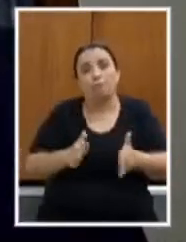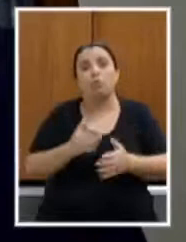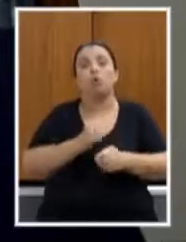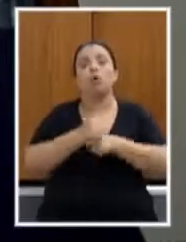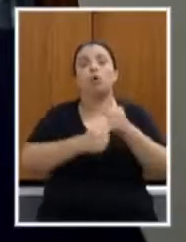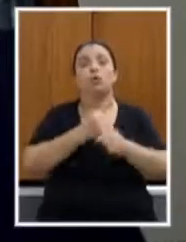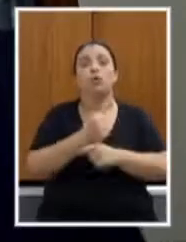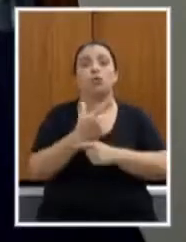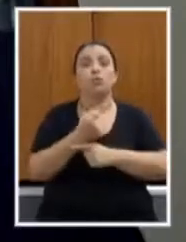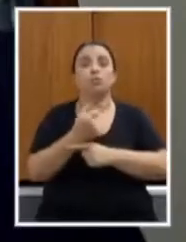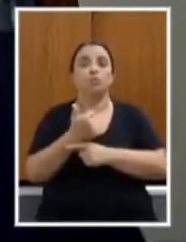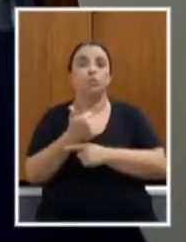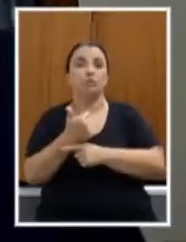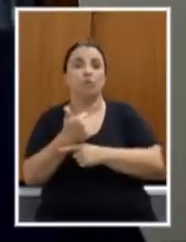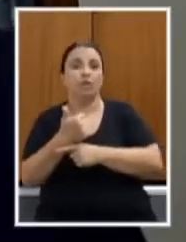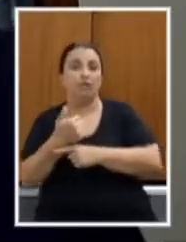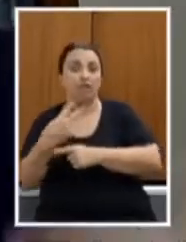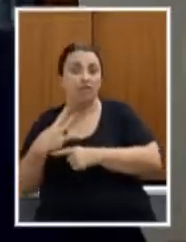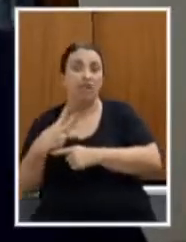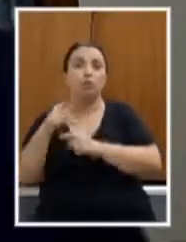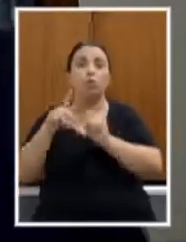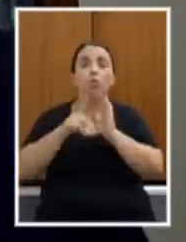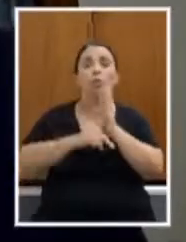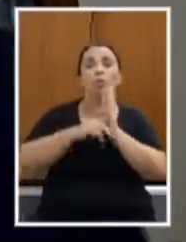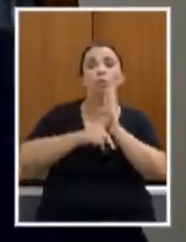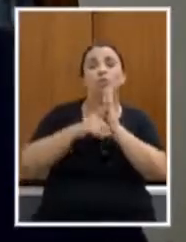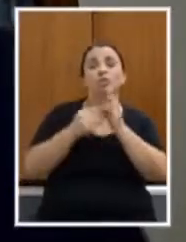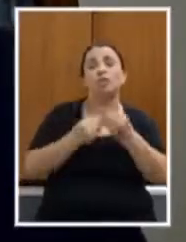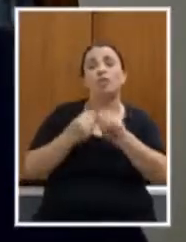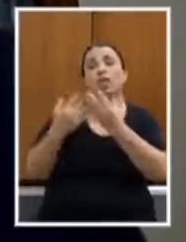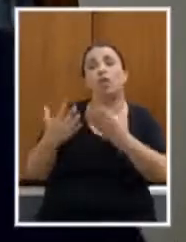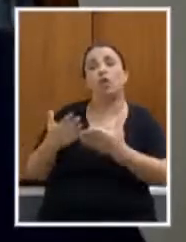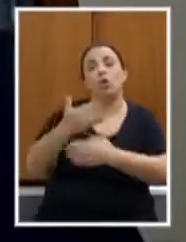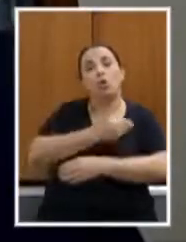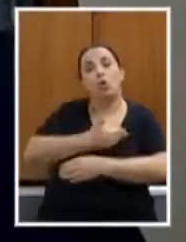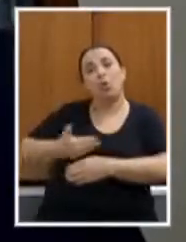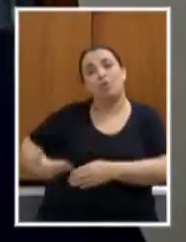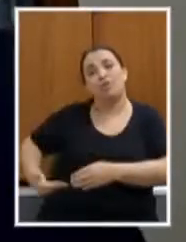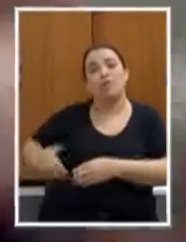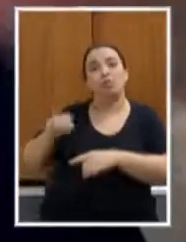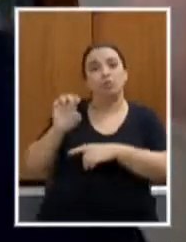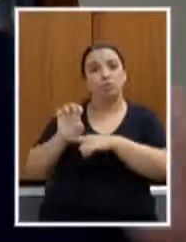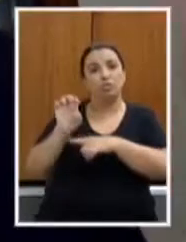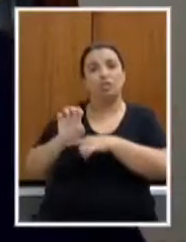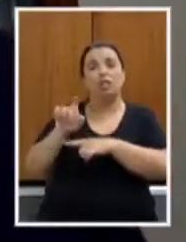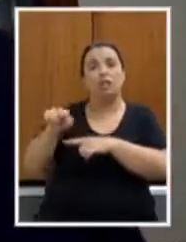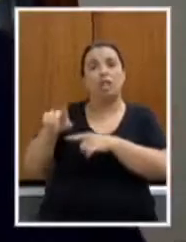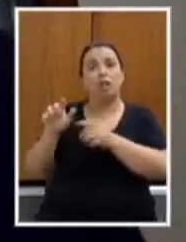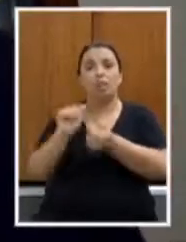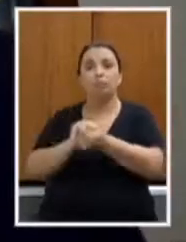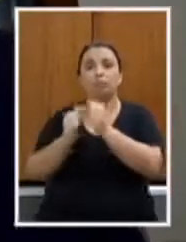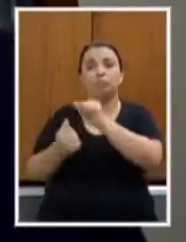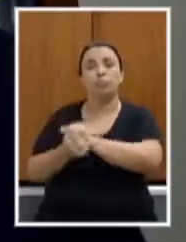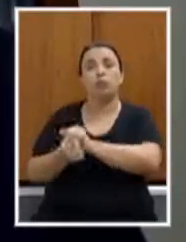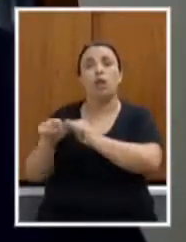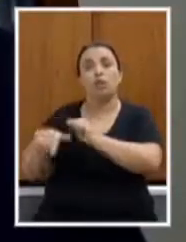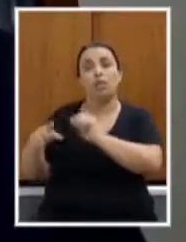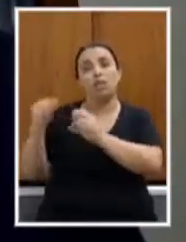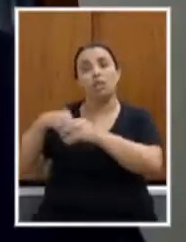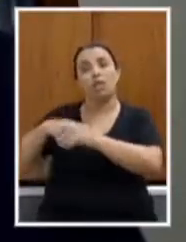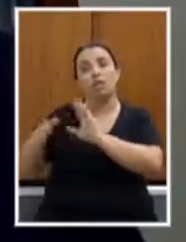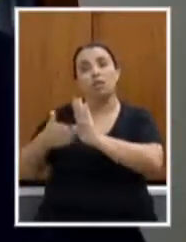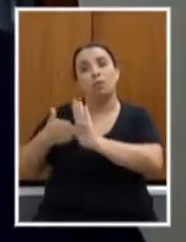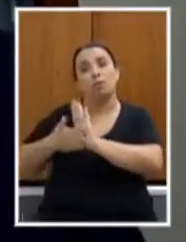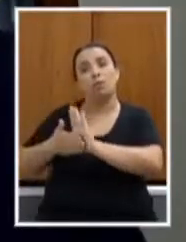a partir de um projeto enviado à época pelo governador do estado, naquele período, que readecou naquela proposta os limites do